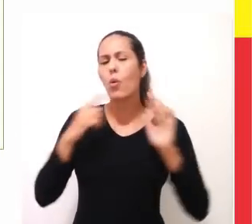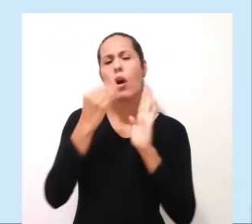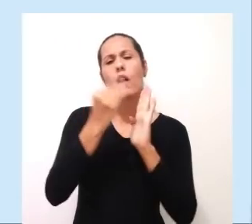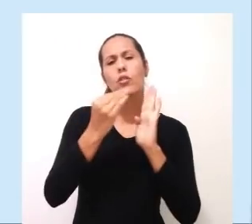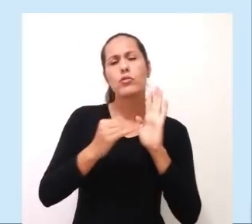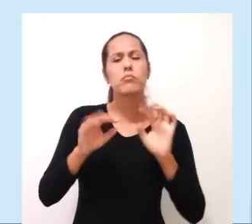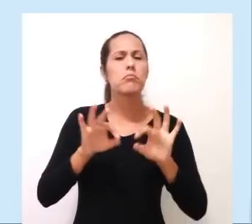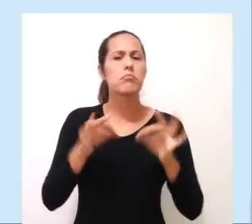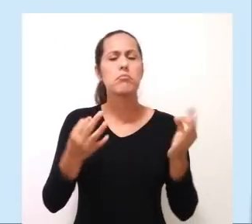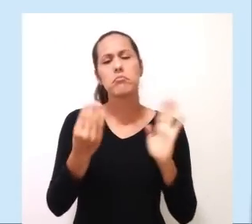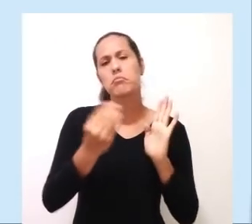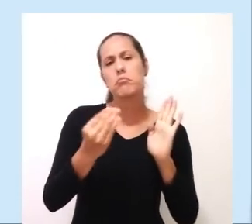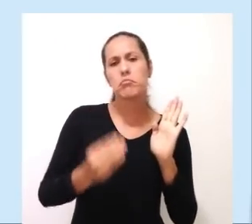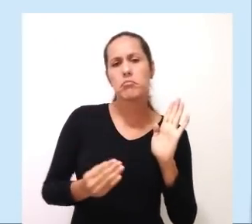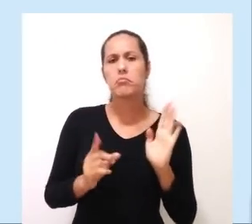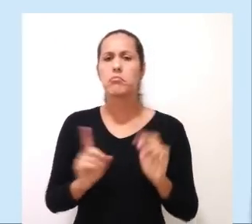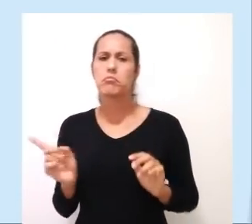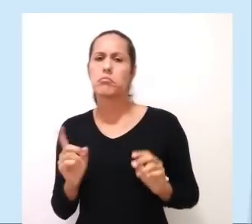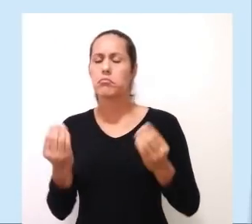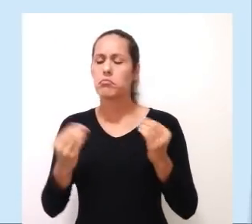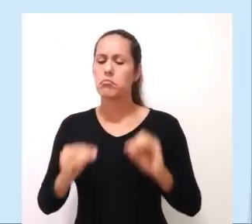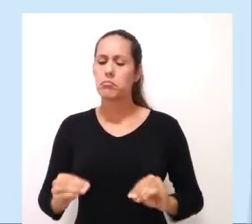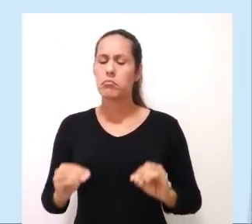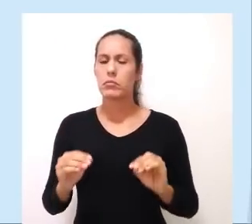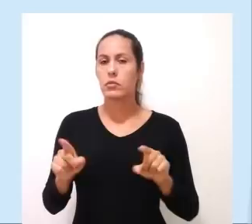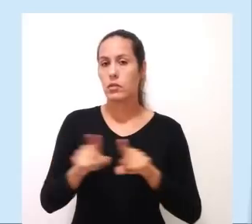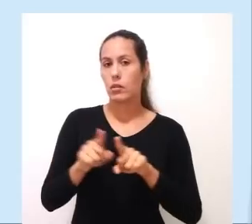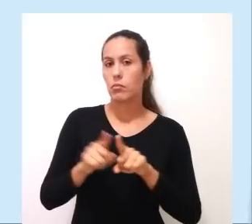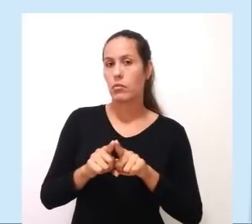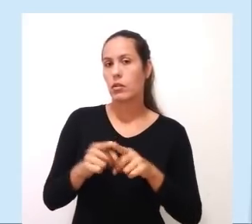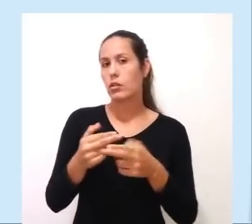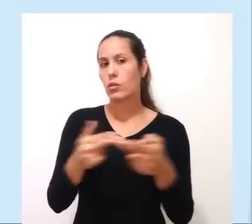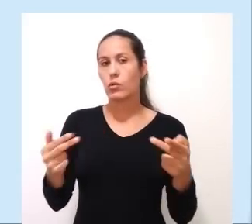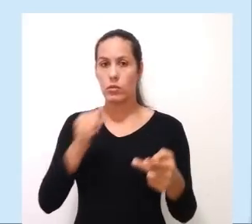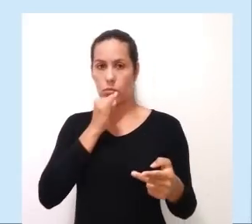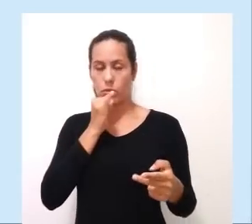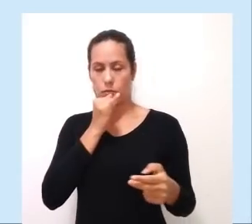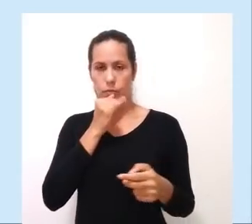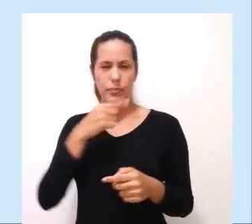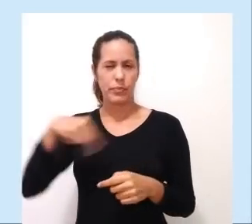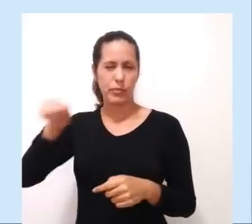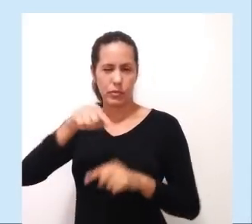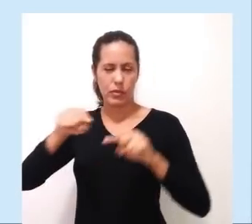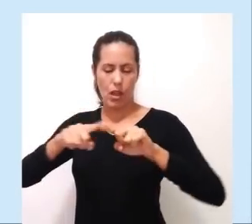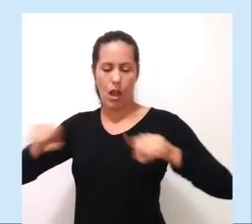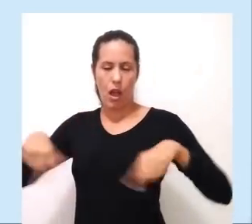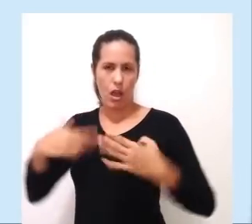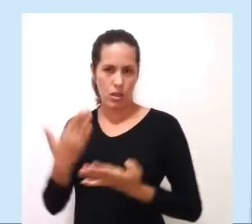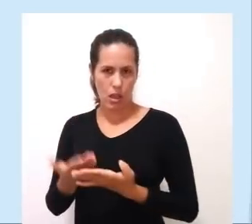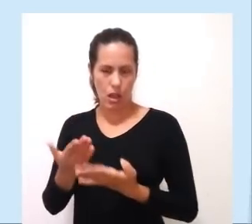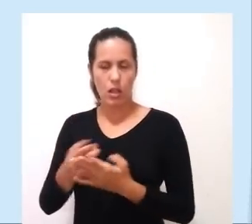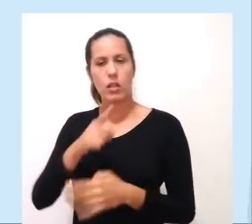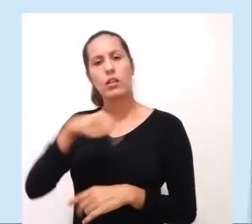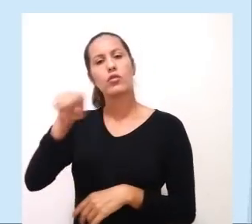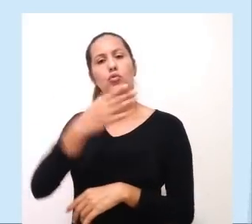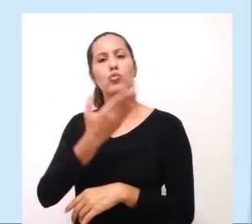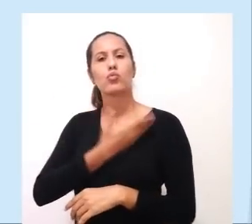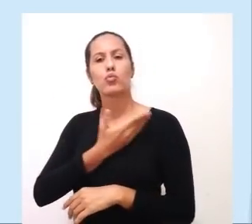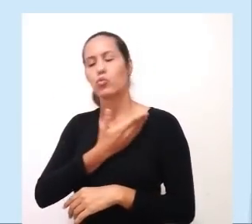acontecimentos. Pronto, uma boa técnica, um bom momento de em sala de aula, quando vocês com os coleguinhas